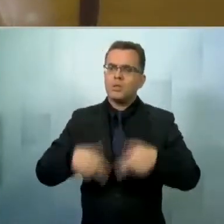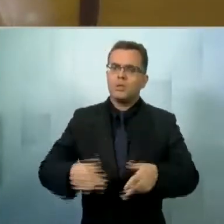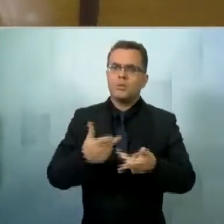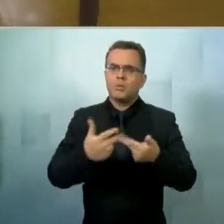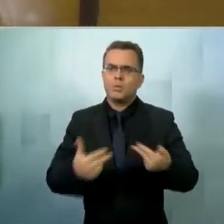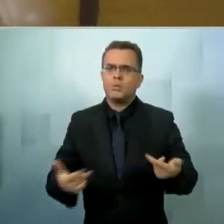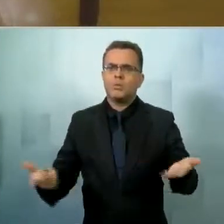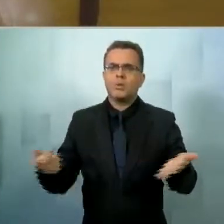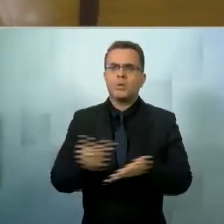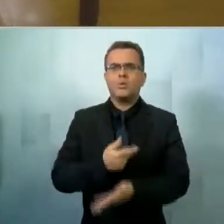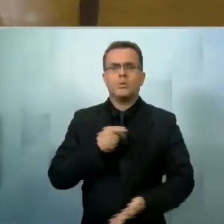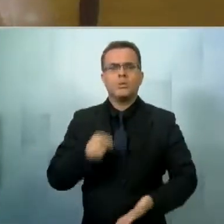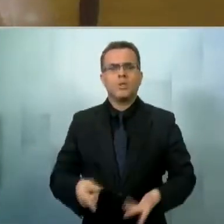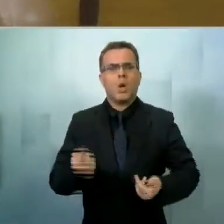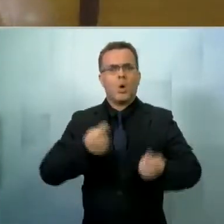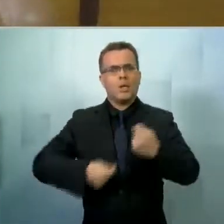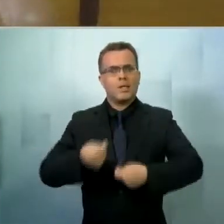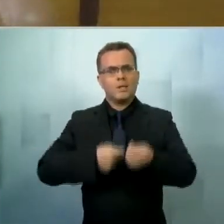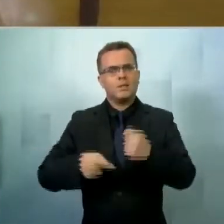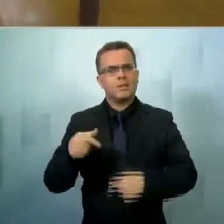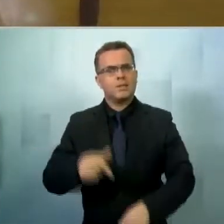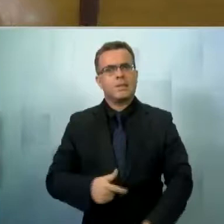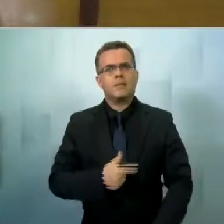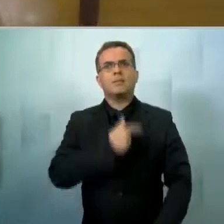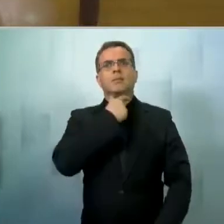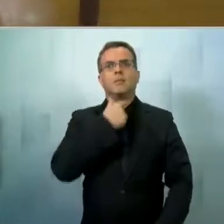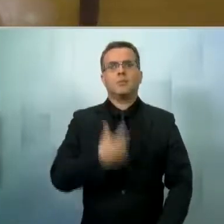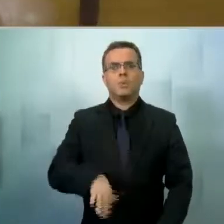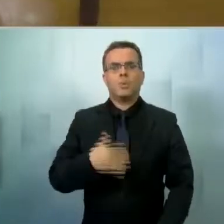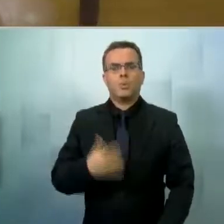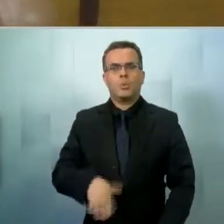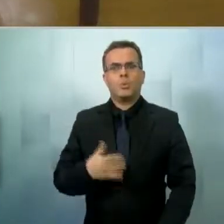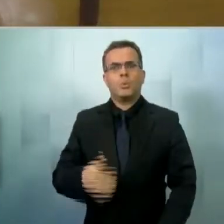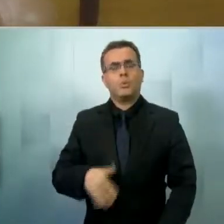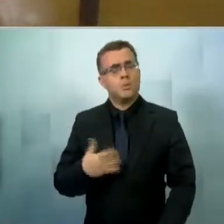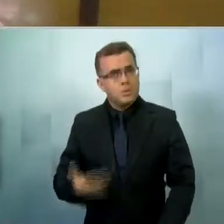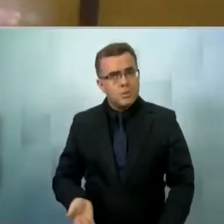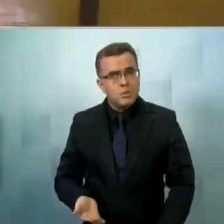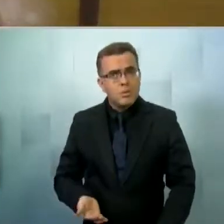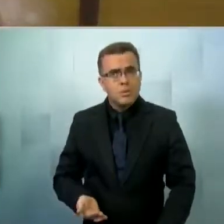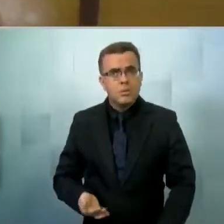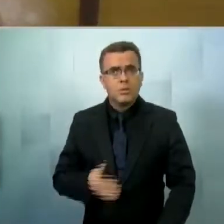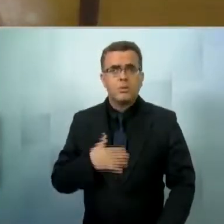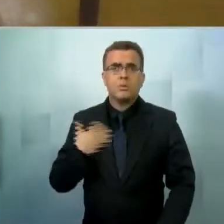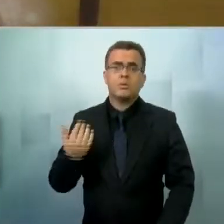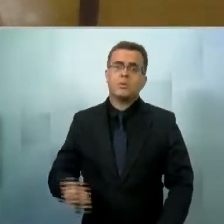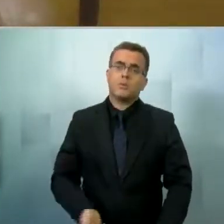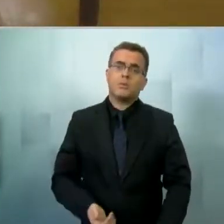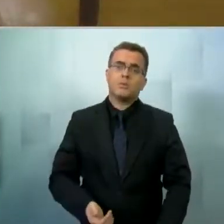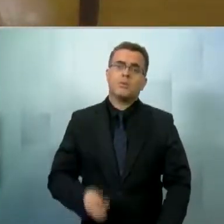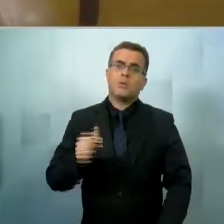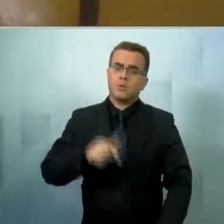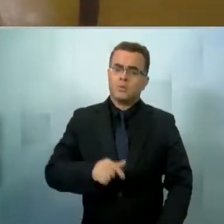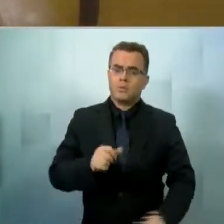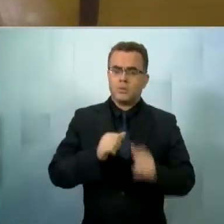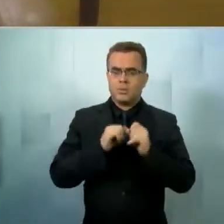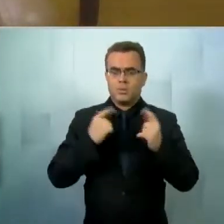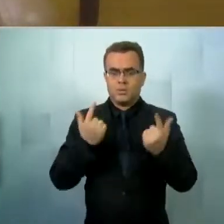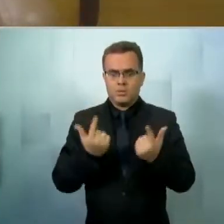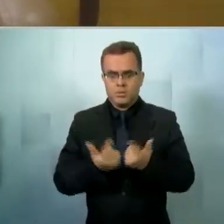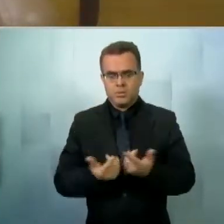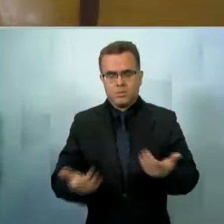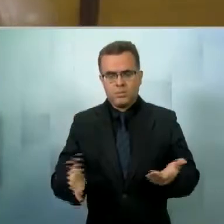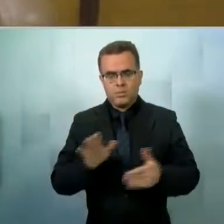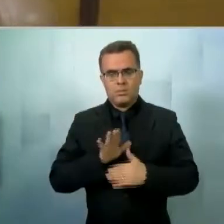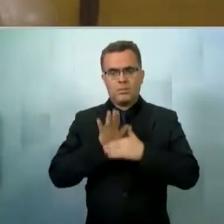crise econômica do estado de Sergipe. Ou seja, uma frente que expõe muito mais a Assembleia do que o próprio governo, porque é para ajudar